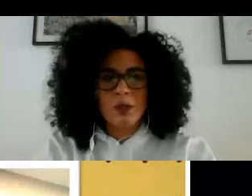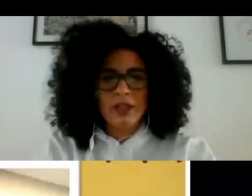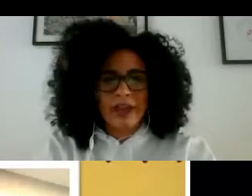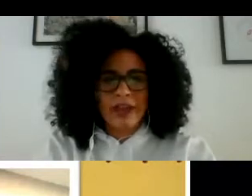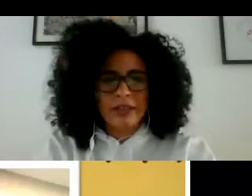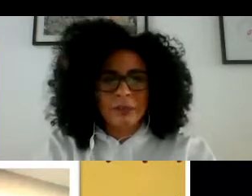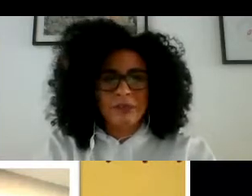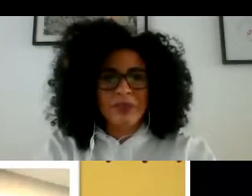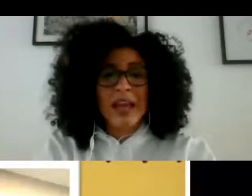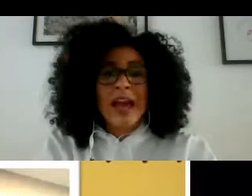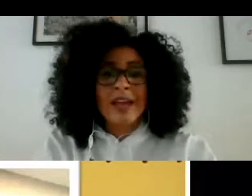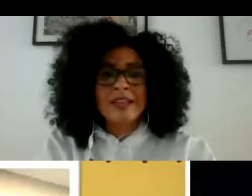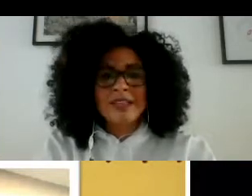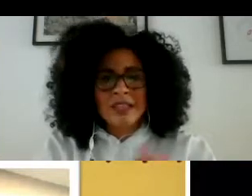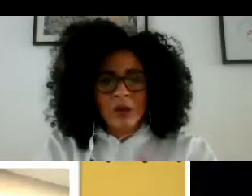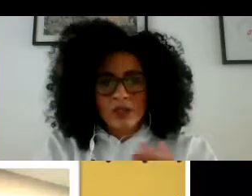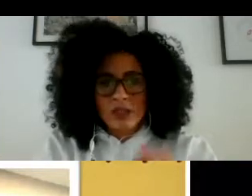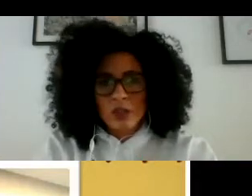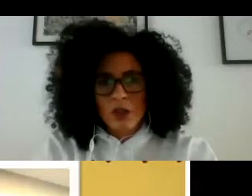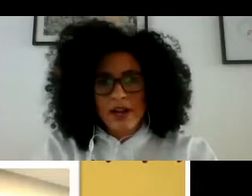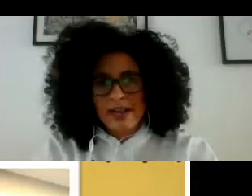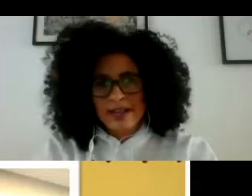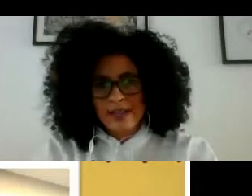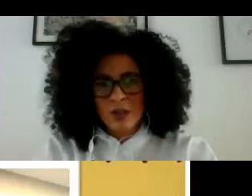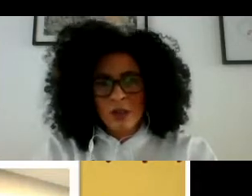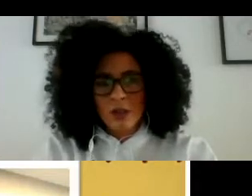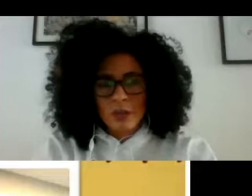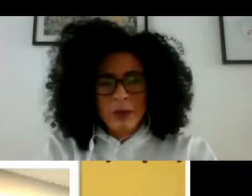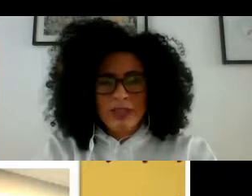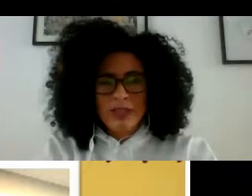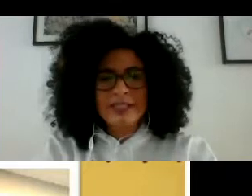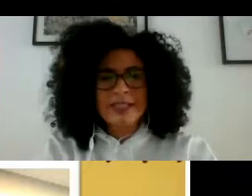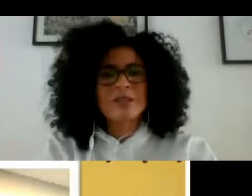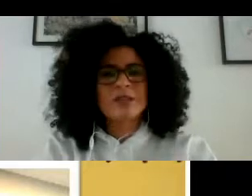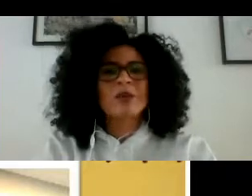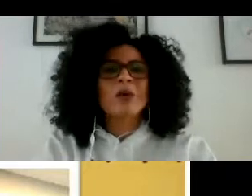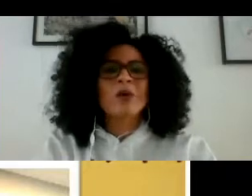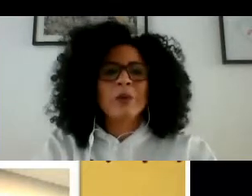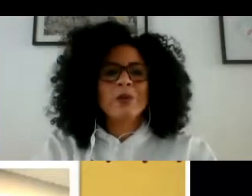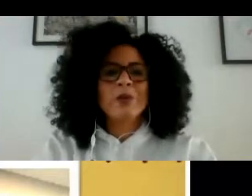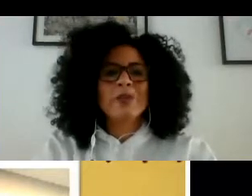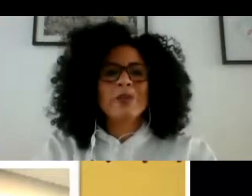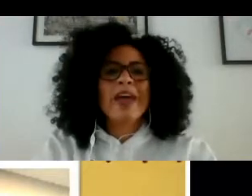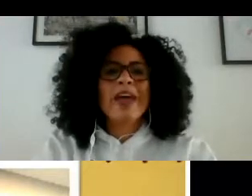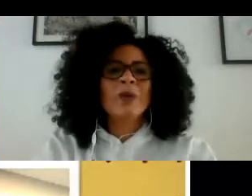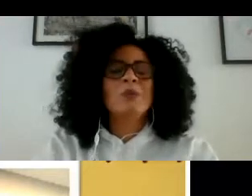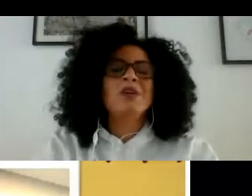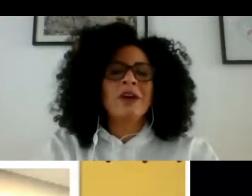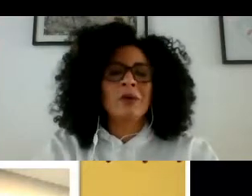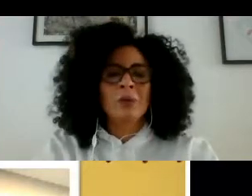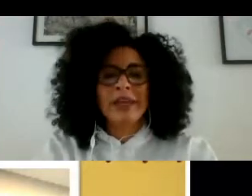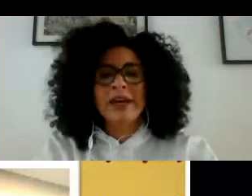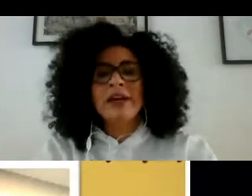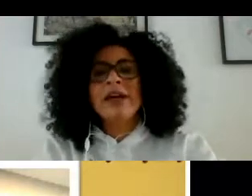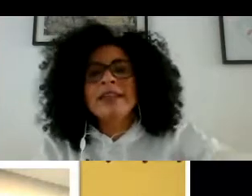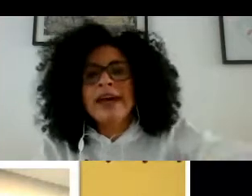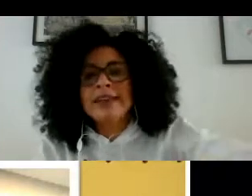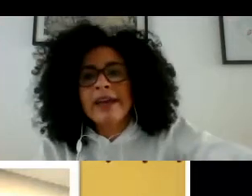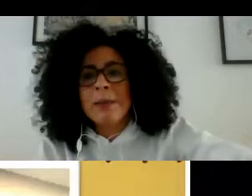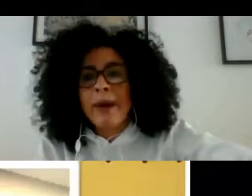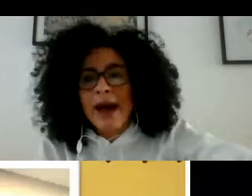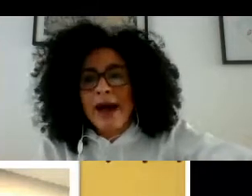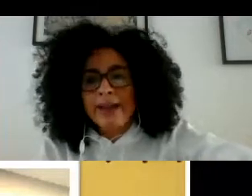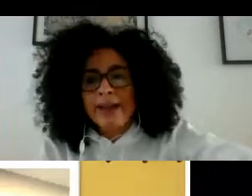nas bibliotecas. A nossa história nasce em 2016, no curso técnico de biblioteconomia